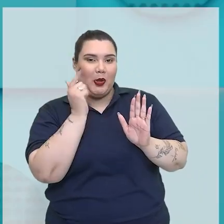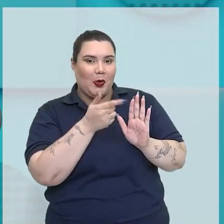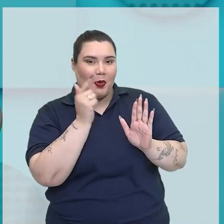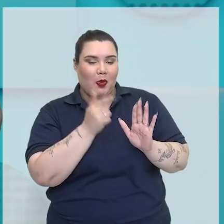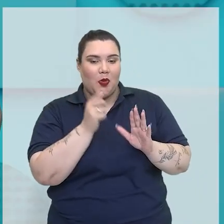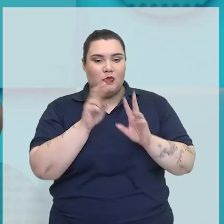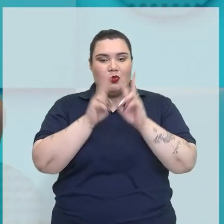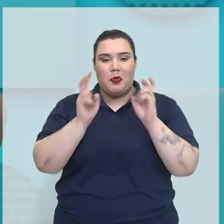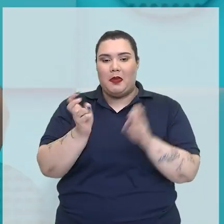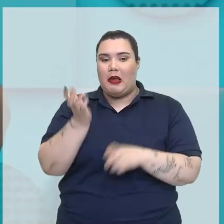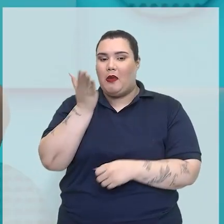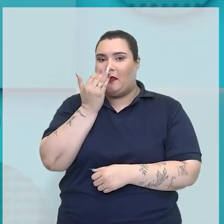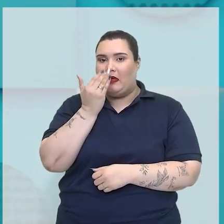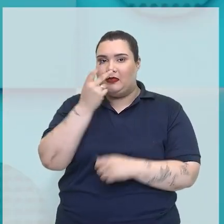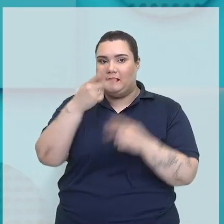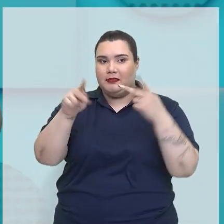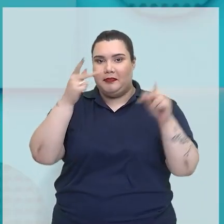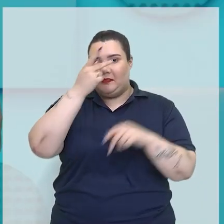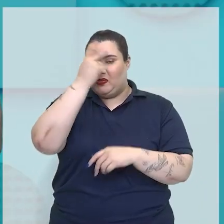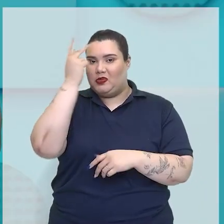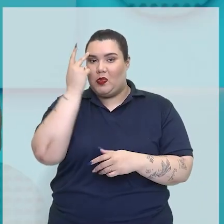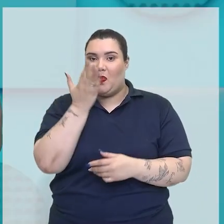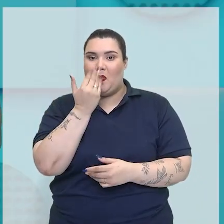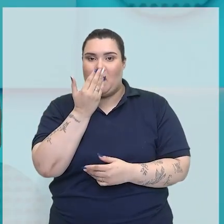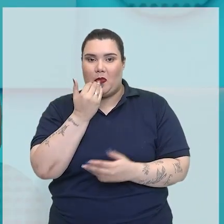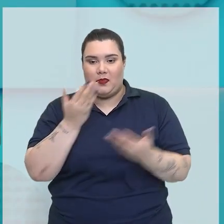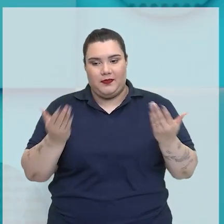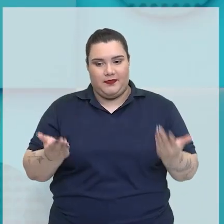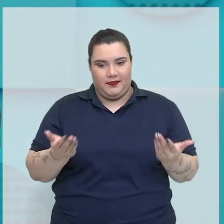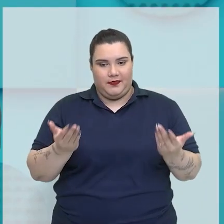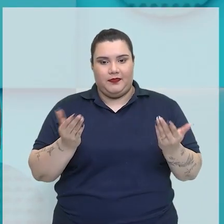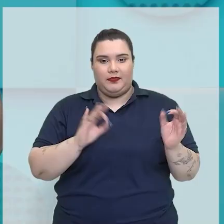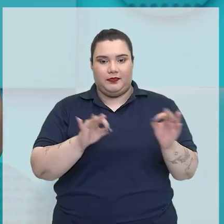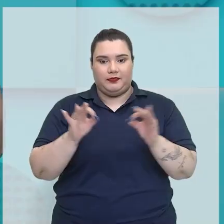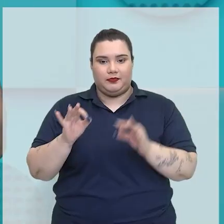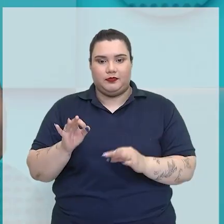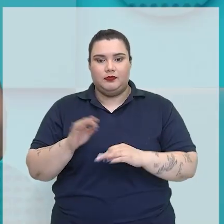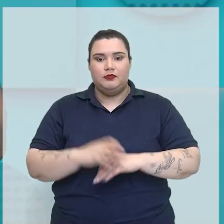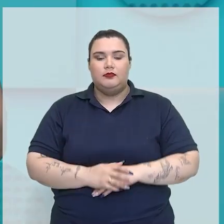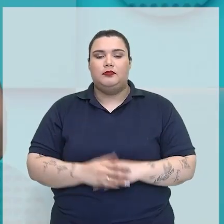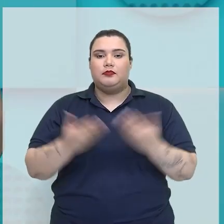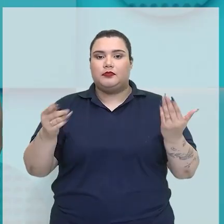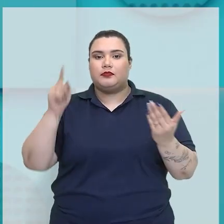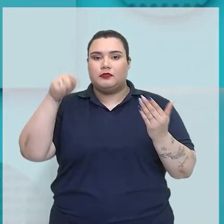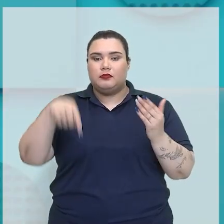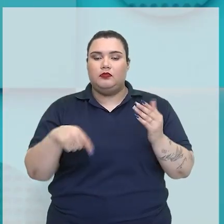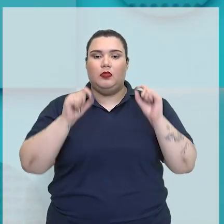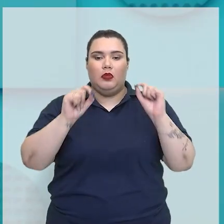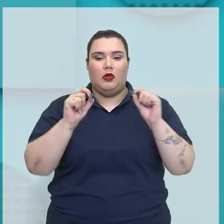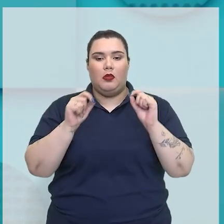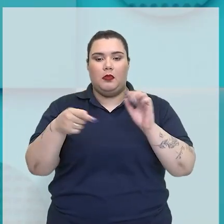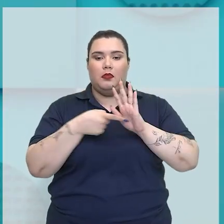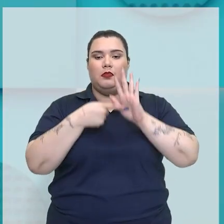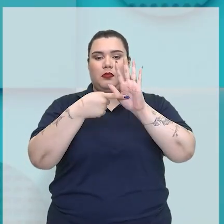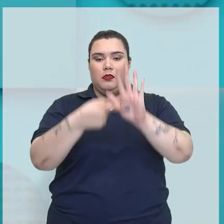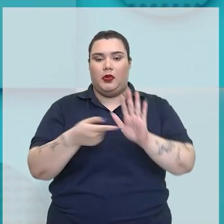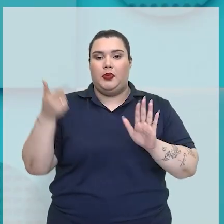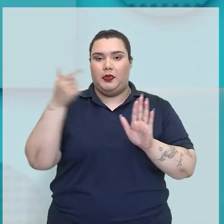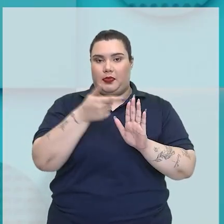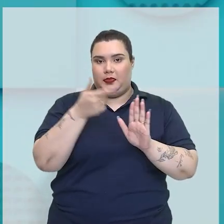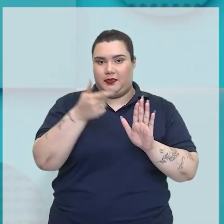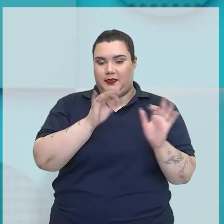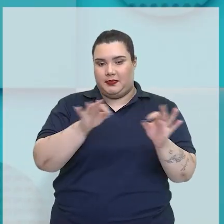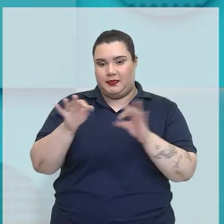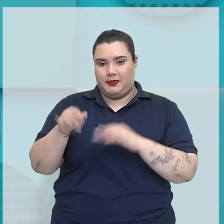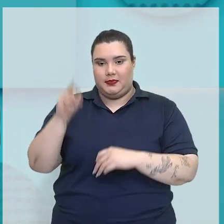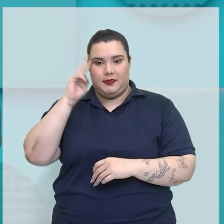seus leitores. Então, aquilo que a gente come, né? Então, essa é a ironia que está presente nessa história.